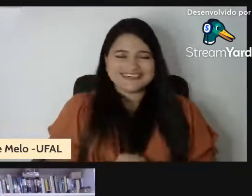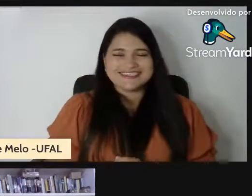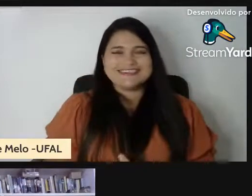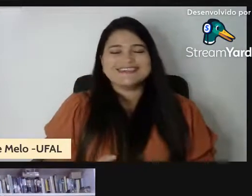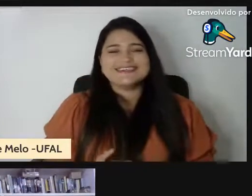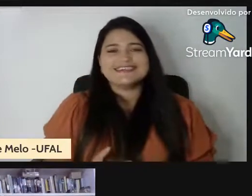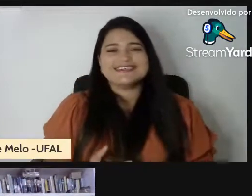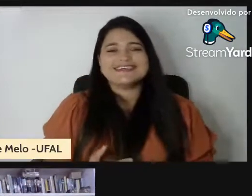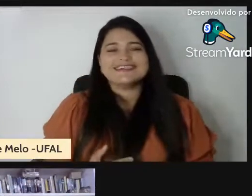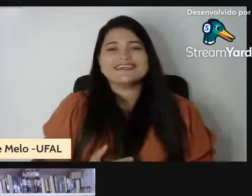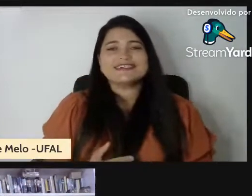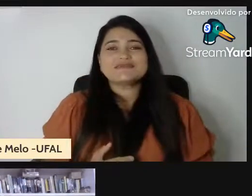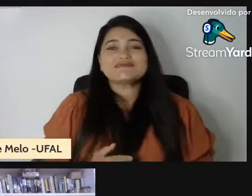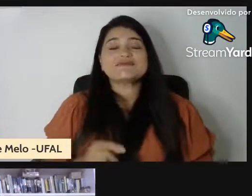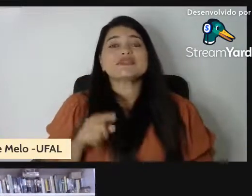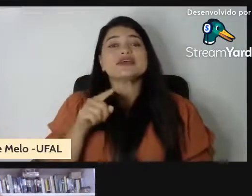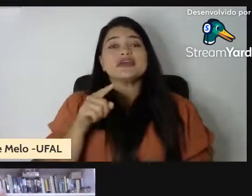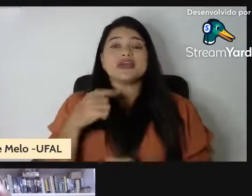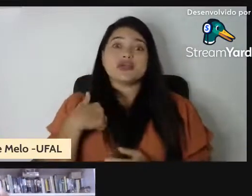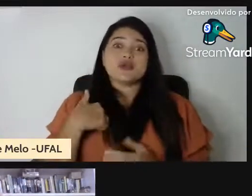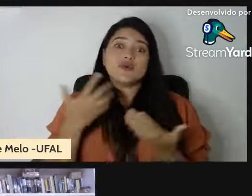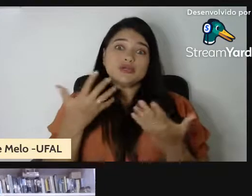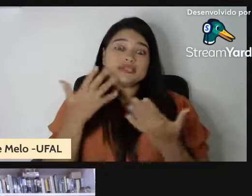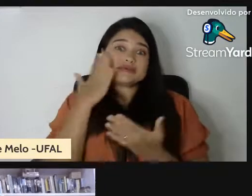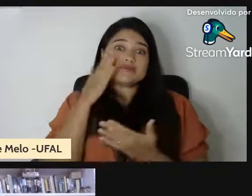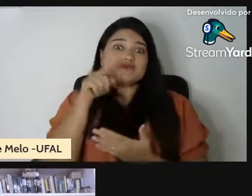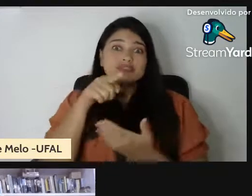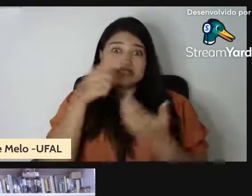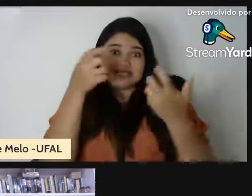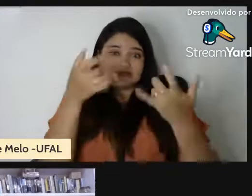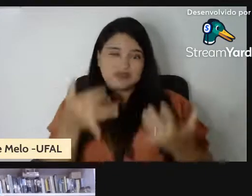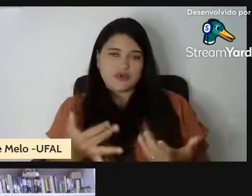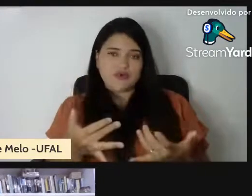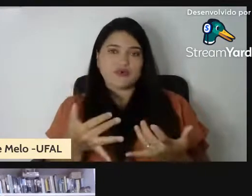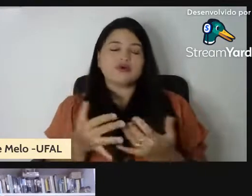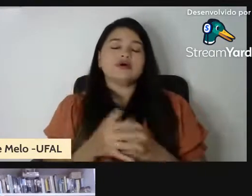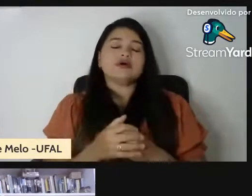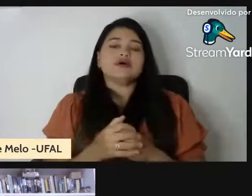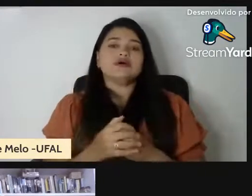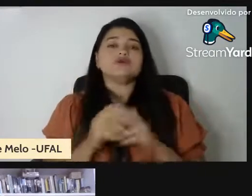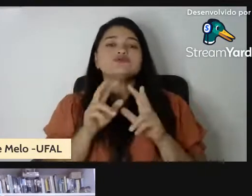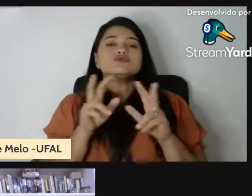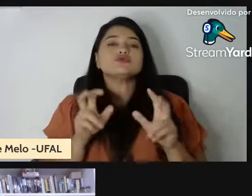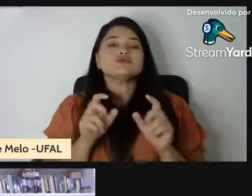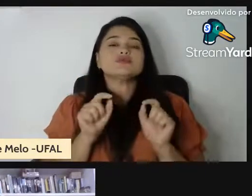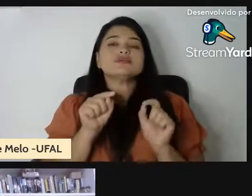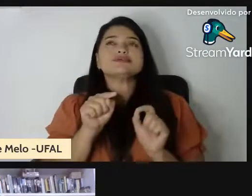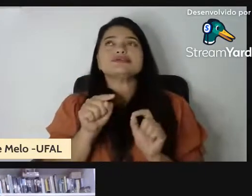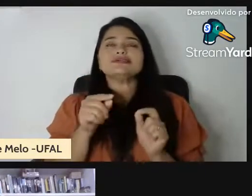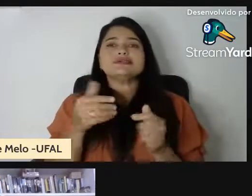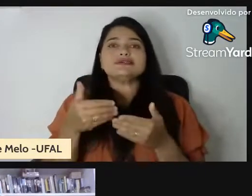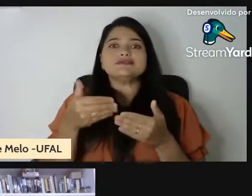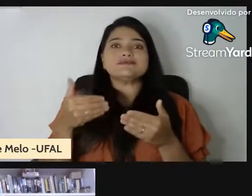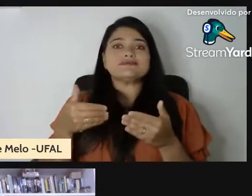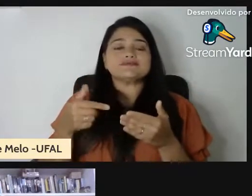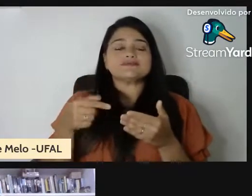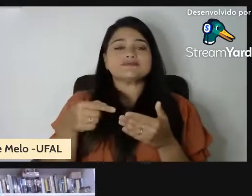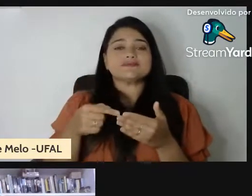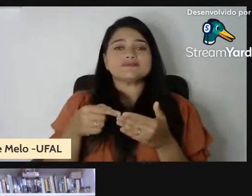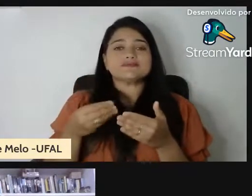Você, no momento, se eu entendi corretamente, no momento em que você falou dos documentos, você disse que